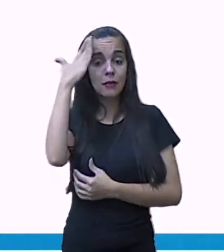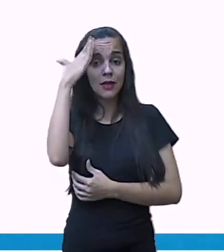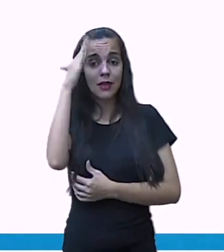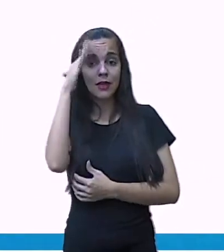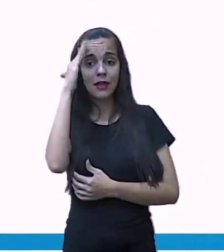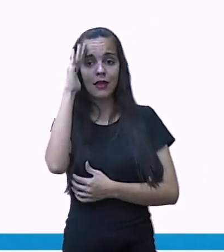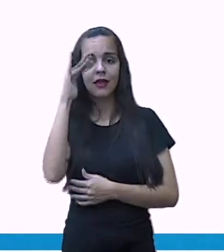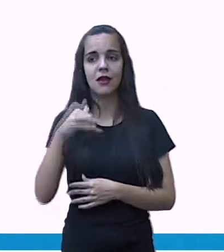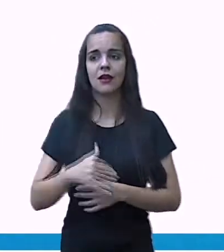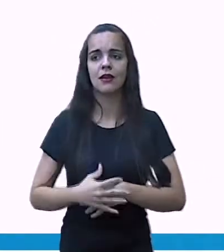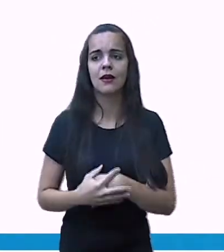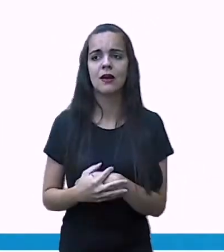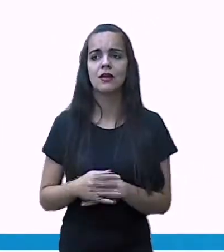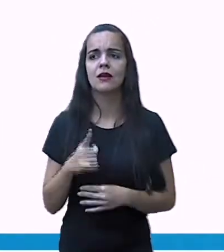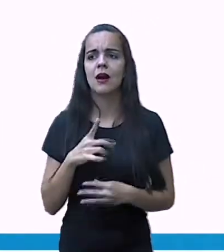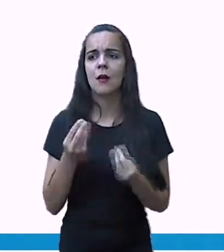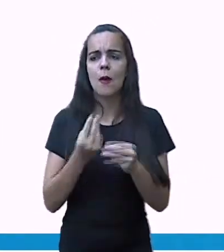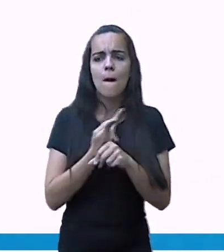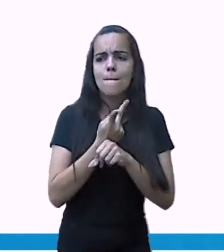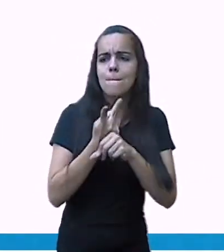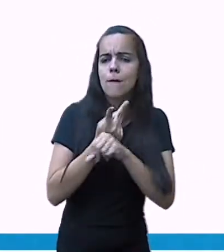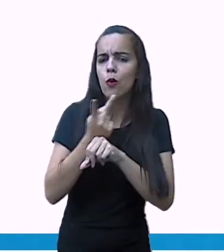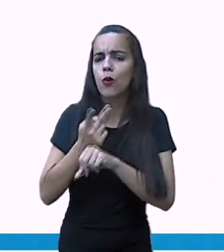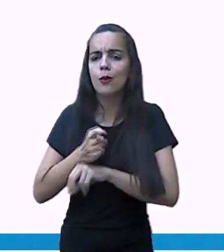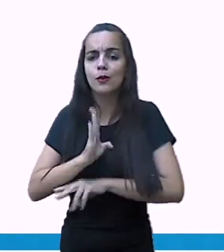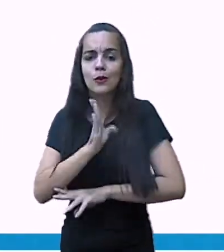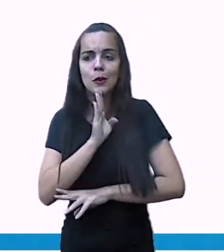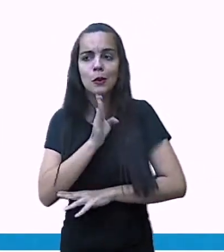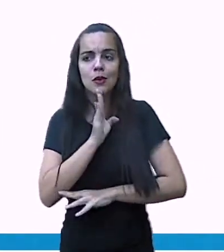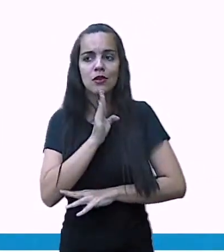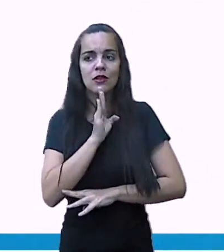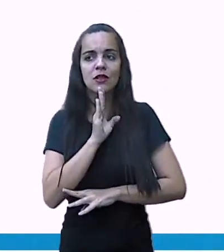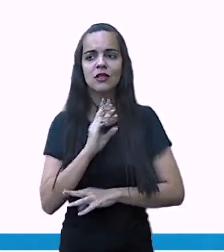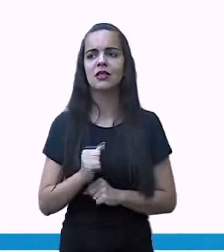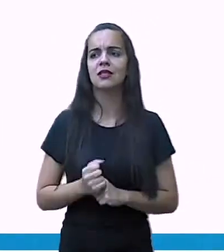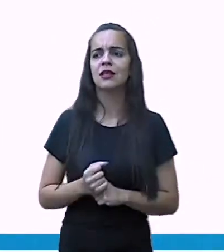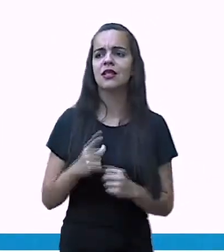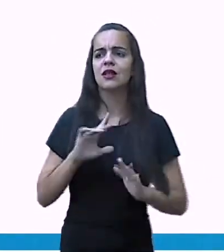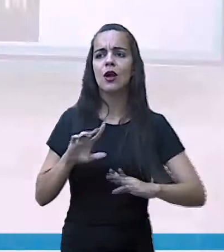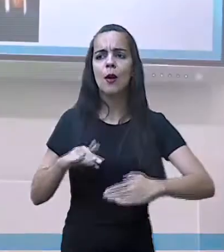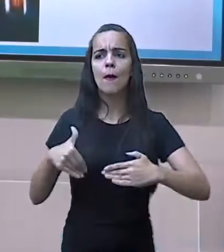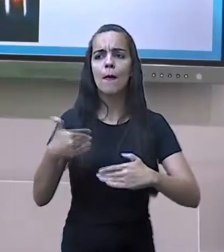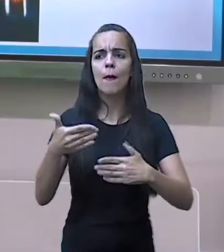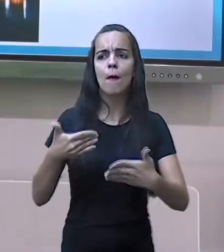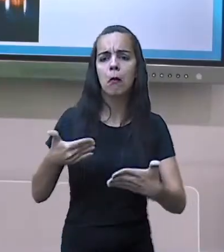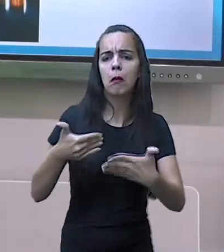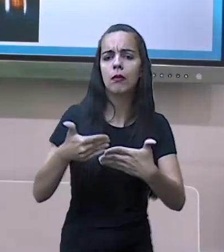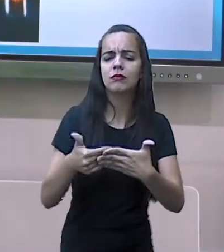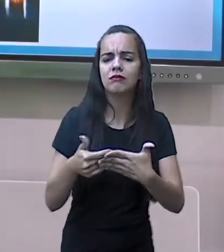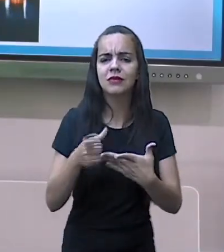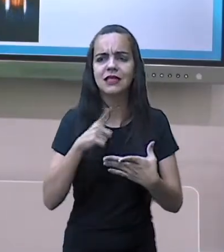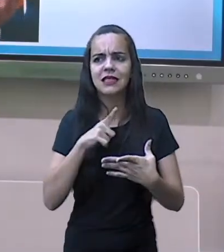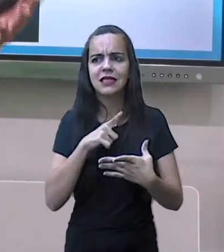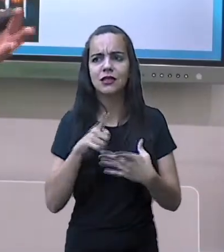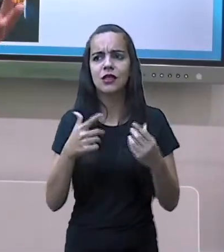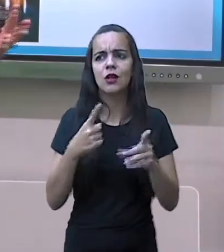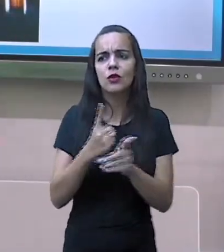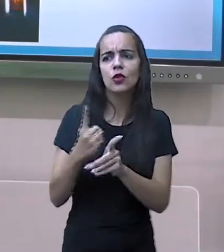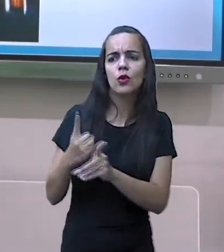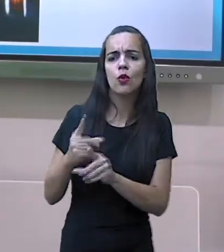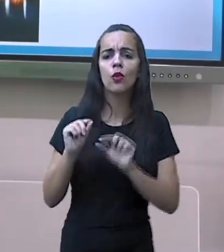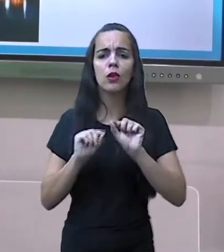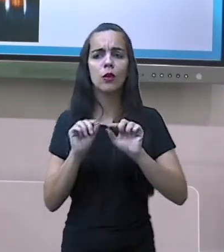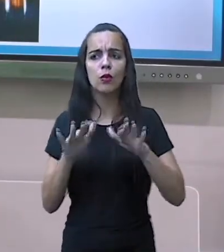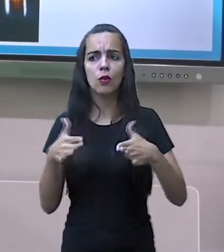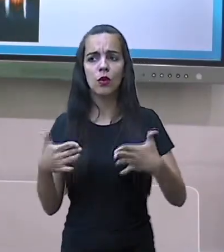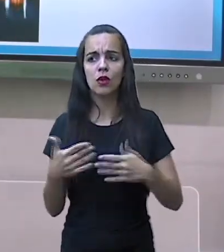entendermos e procurarmos conhecer que próximo às grandes cidades nós vamos encontrar o